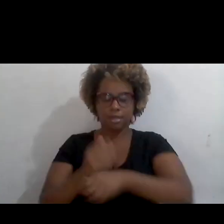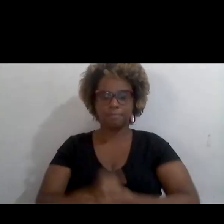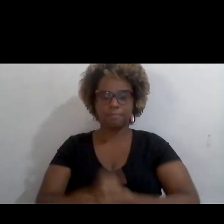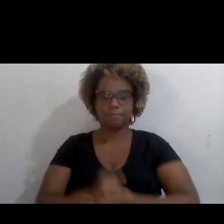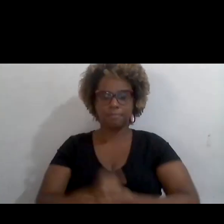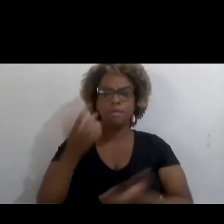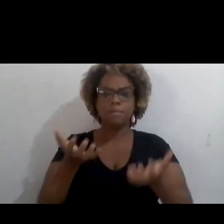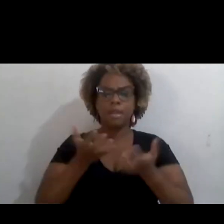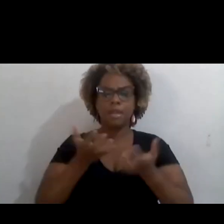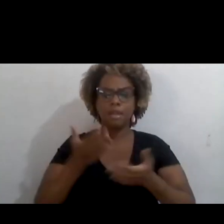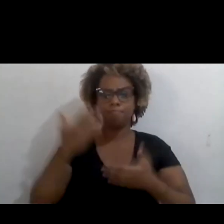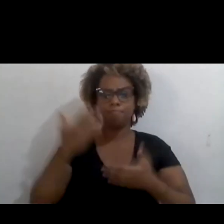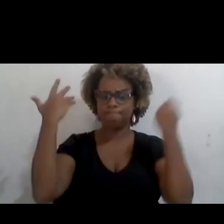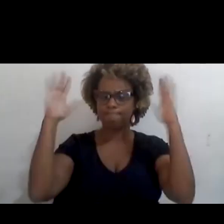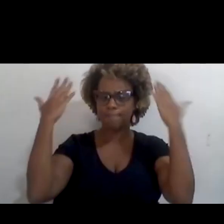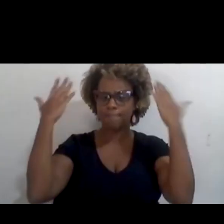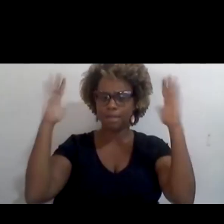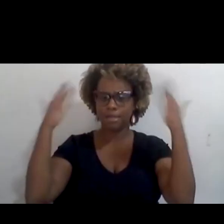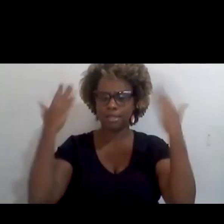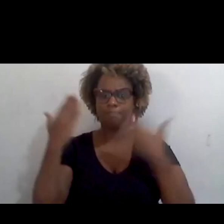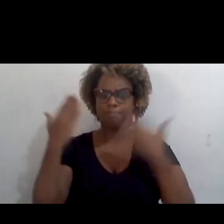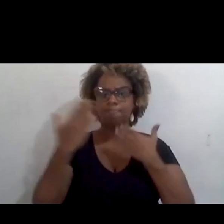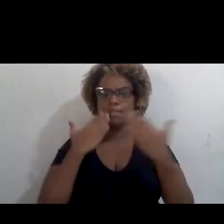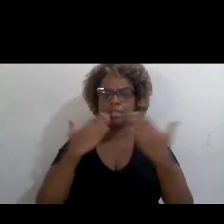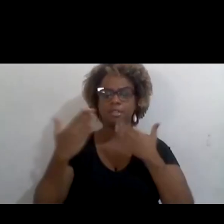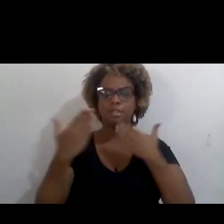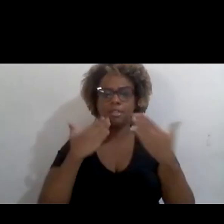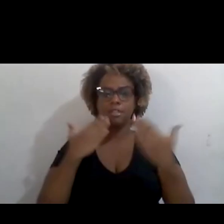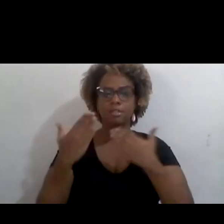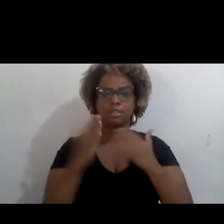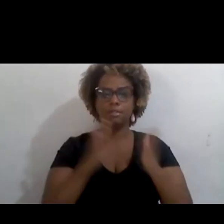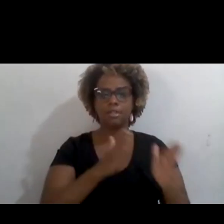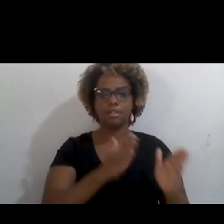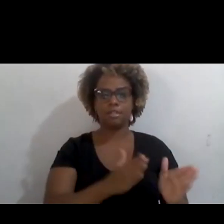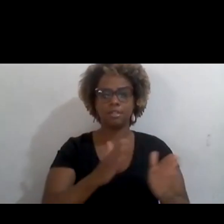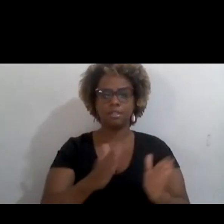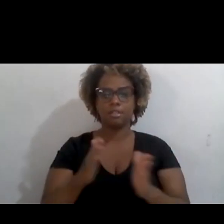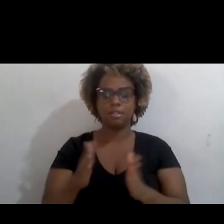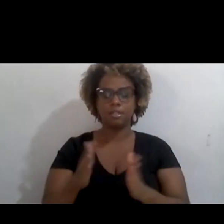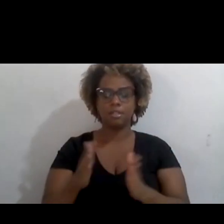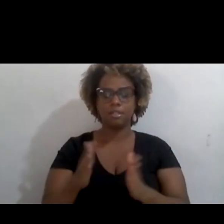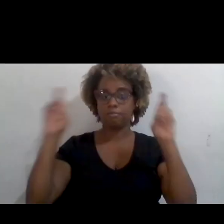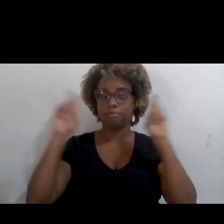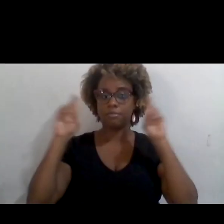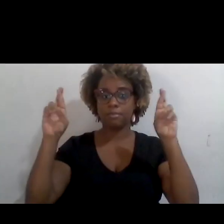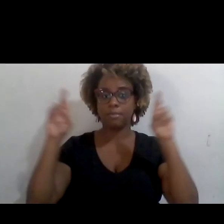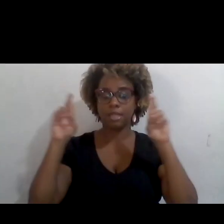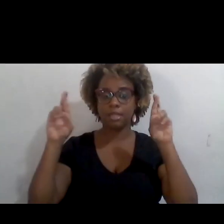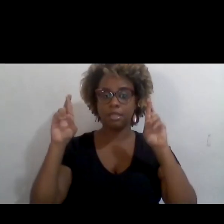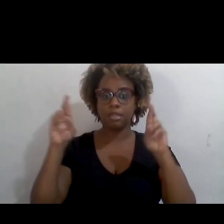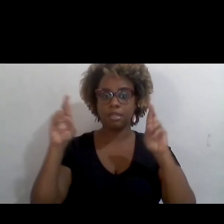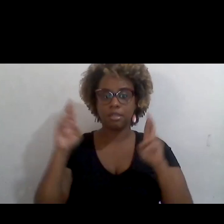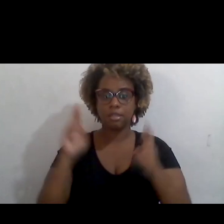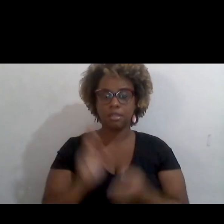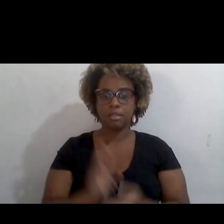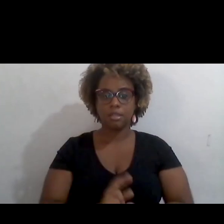parabenizar pela retomada desses diálogos setoriais, espero que os colegiados setoriais também sejam retomados, porque